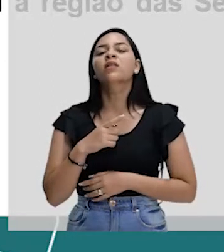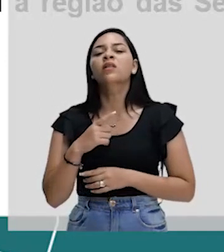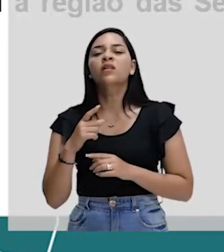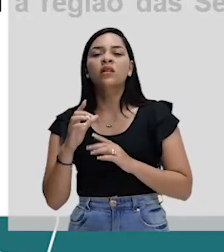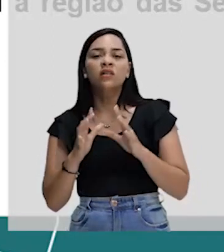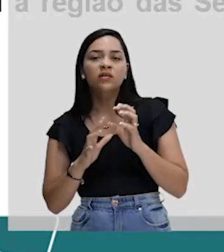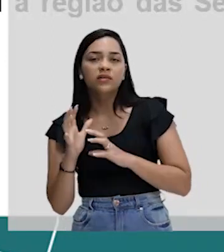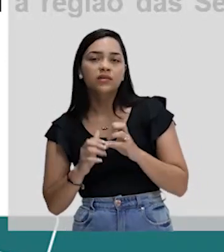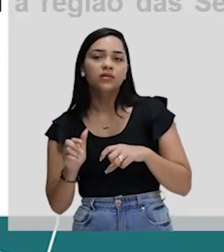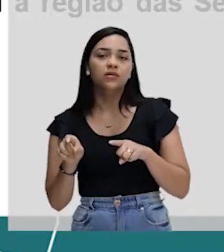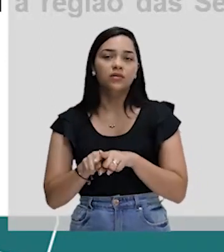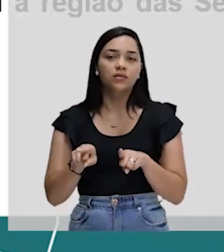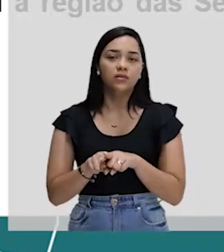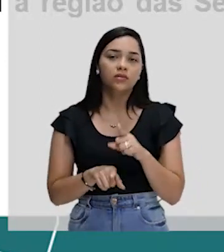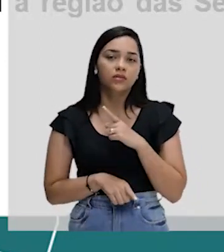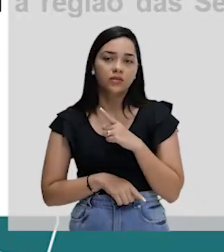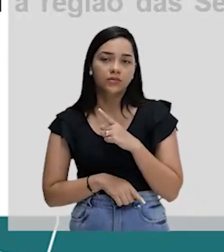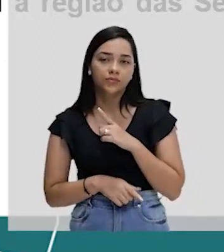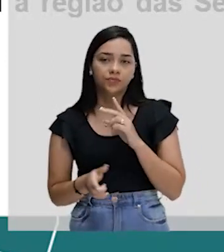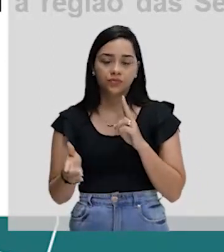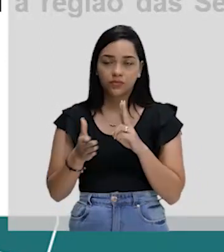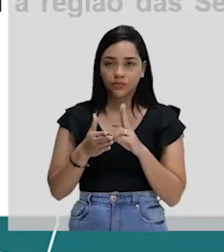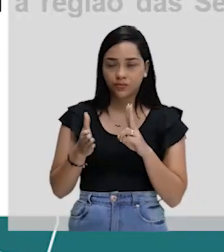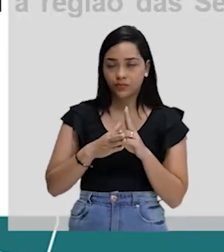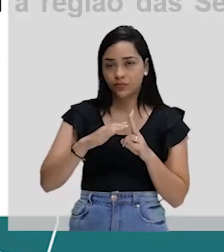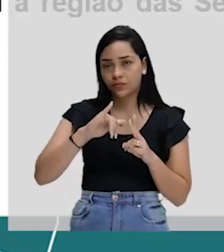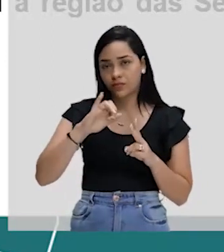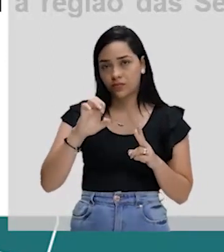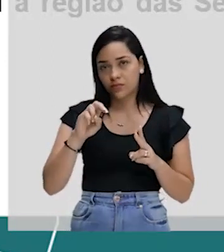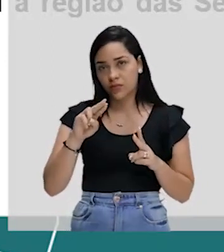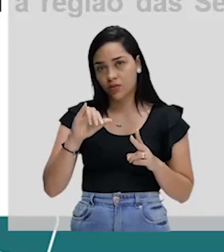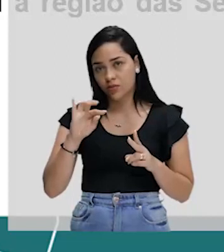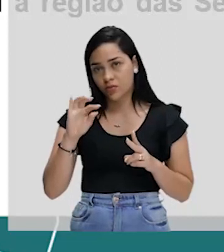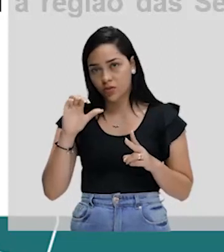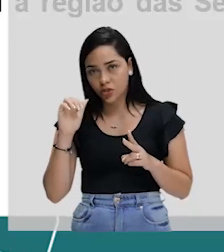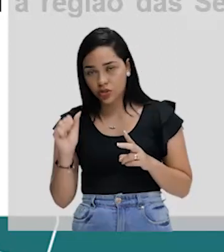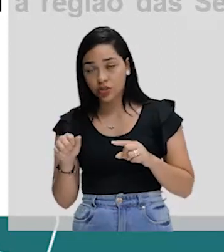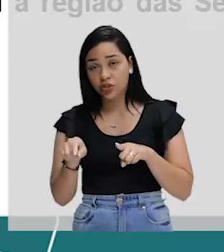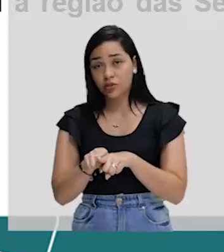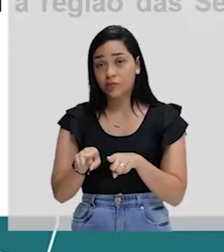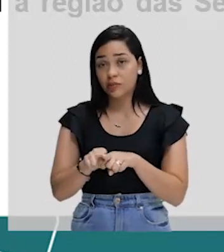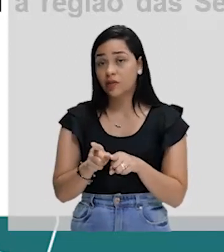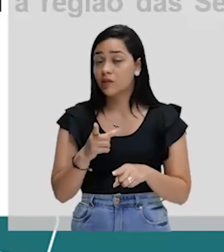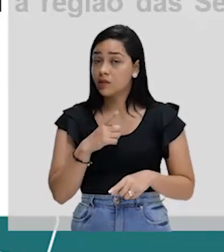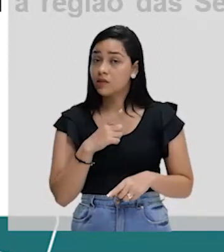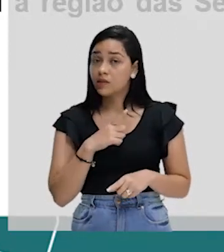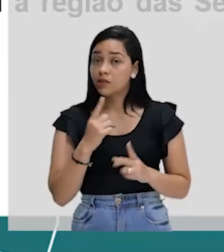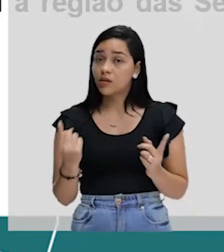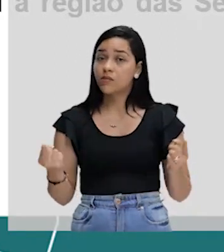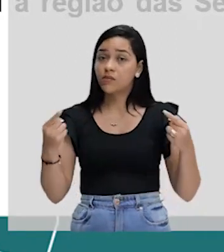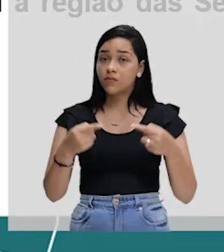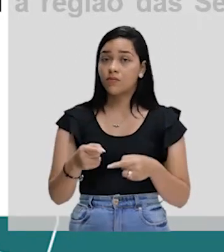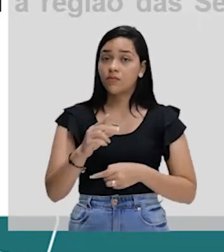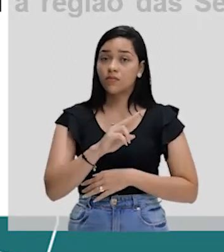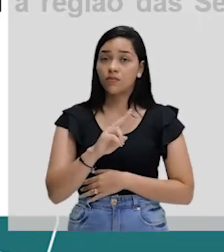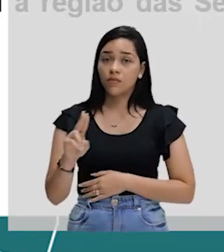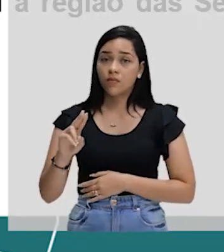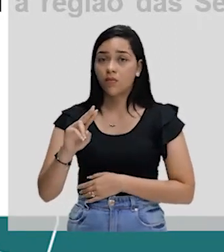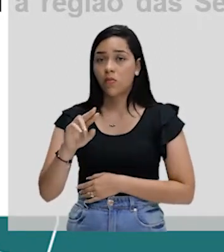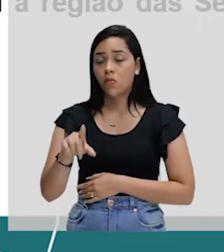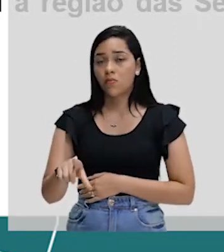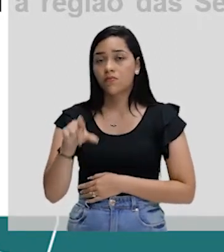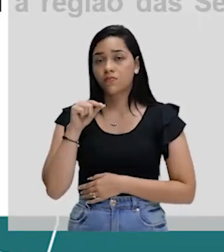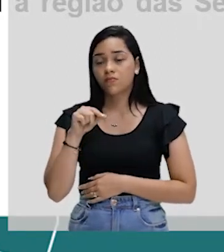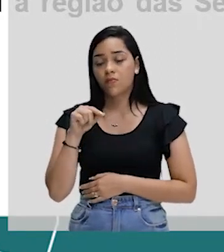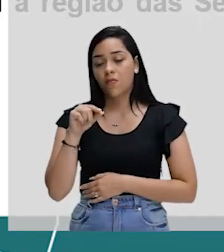na verdade nós temos aqui os índios e os jesuítas se opuseram às chamadas decisões